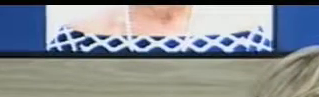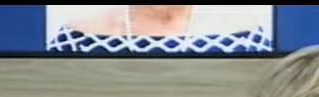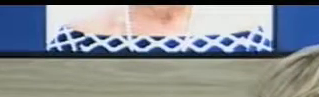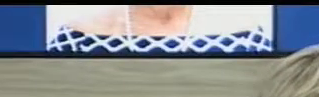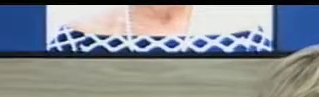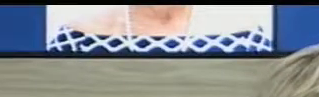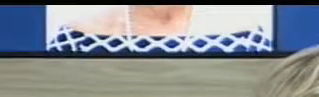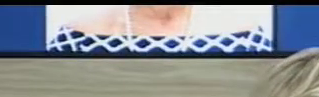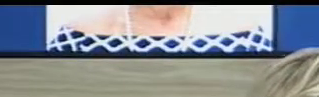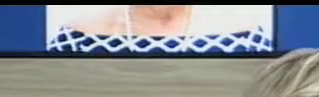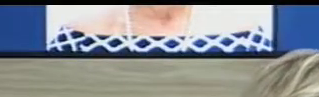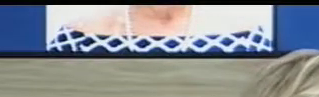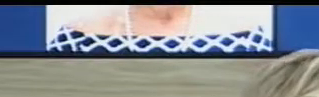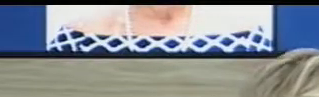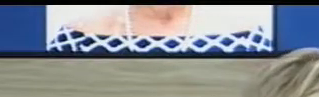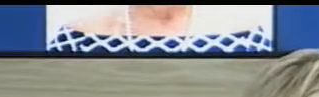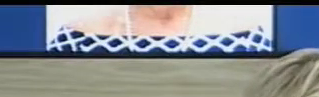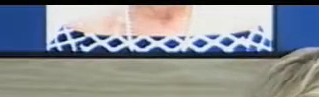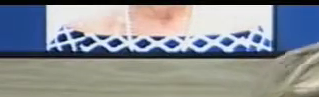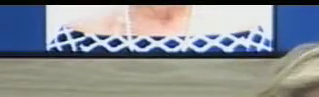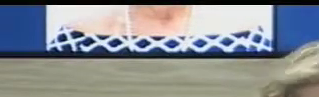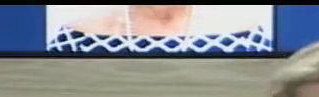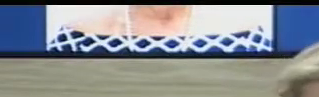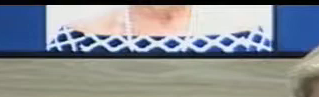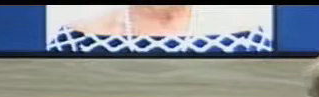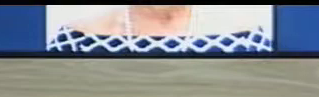se tratava de a palavra gênero.